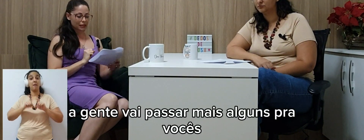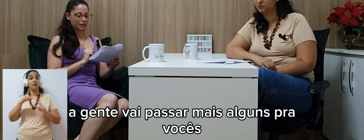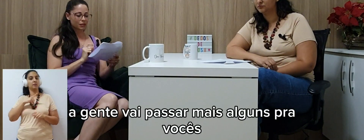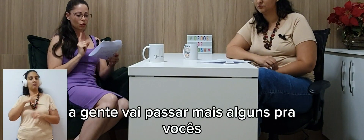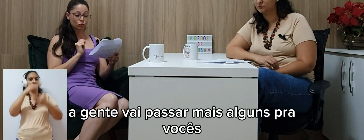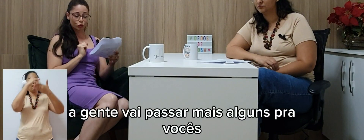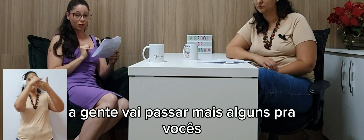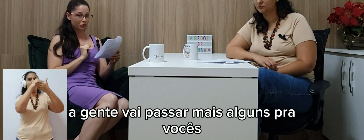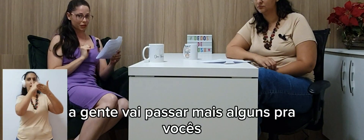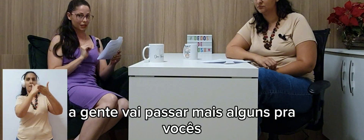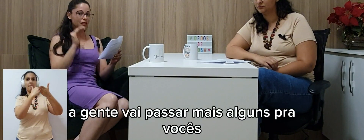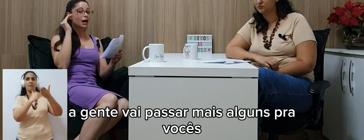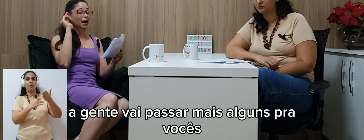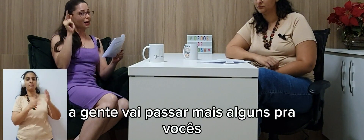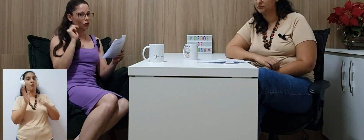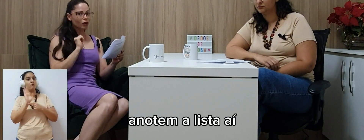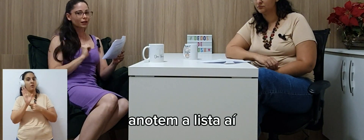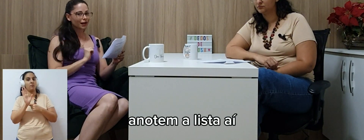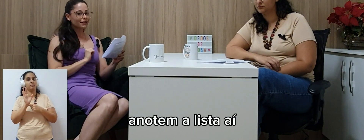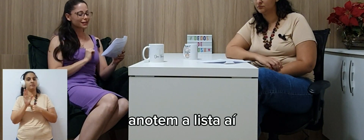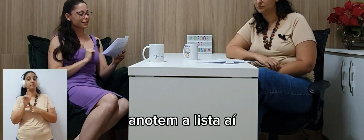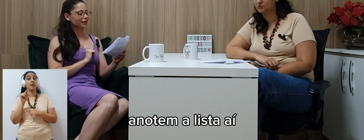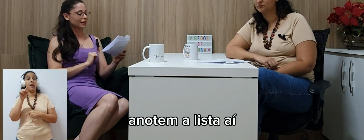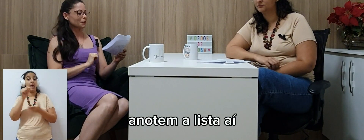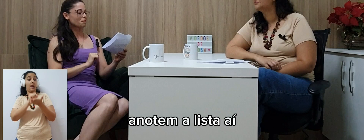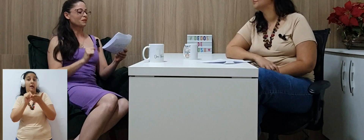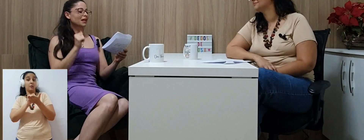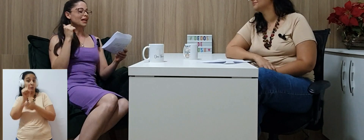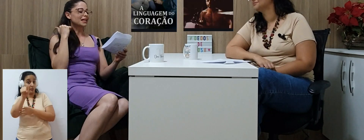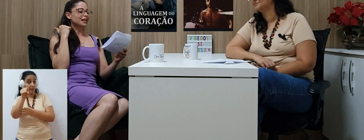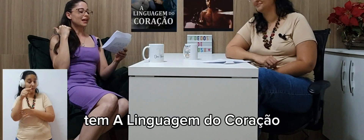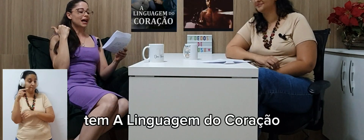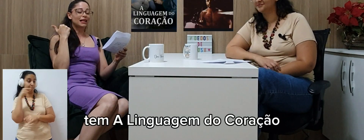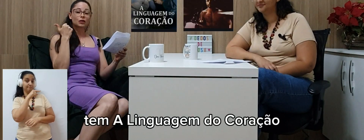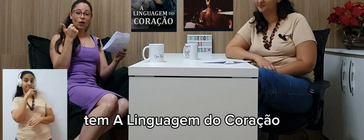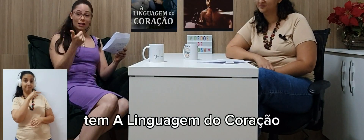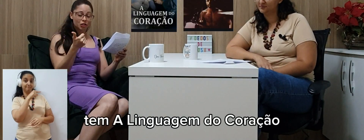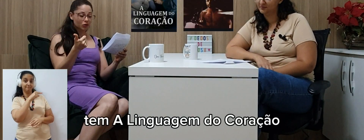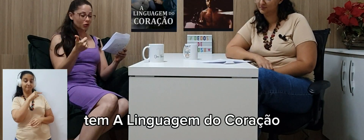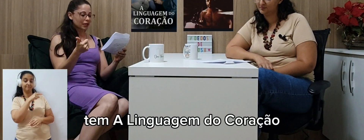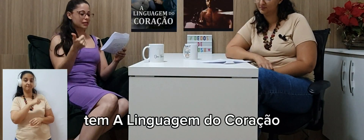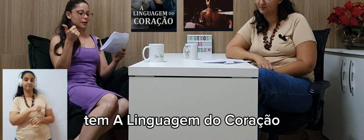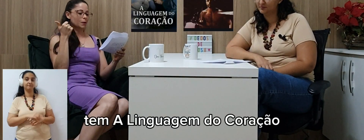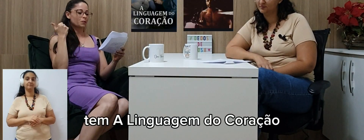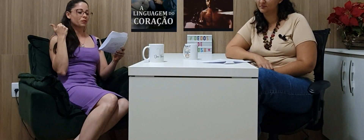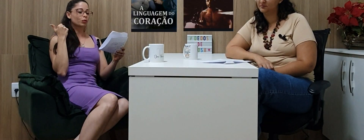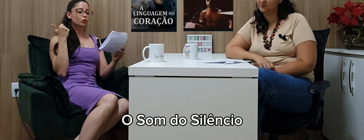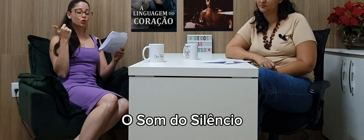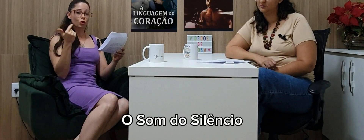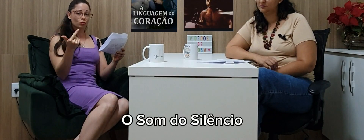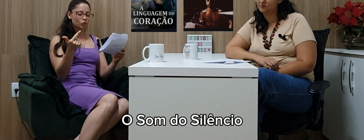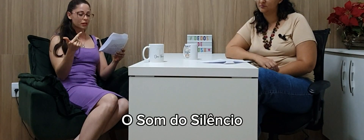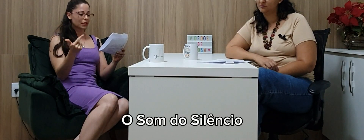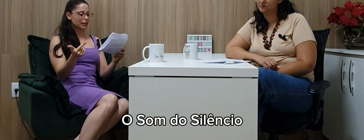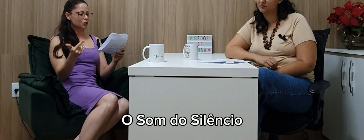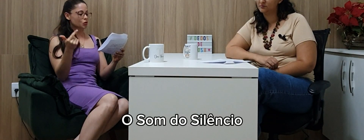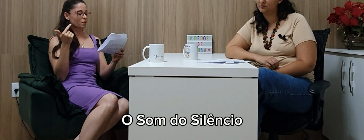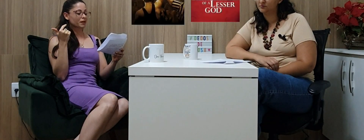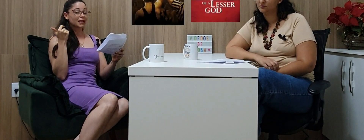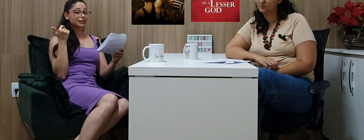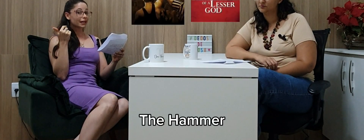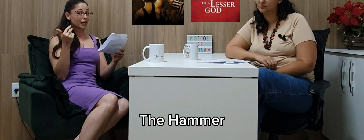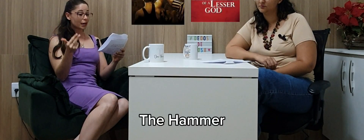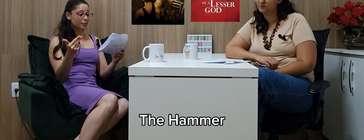vai passar mais alguns para vocês. Anotem a lista aí. Tem A Linguagem do Coração, O Som do